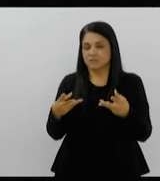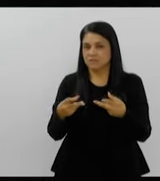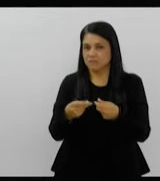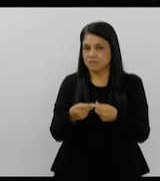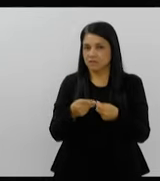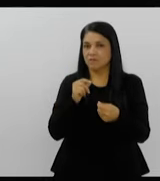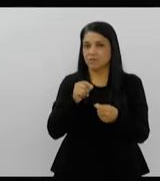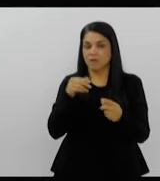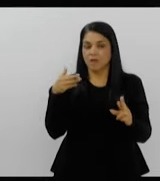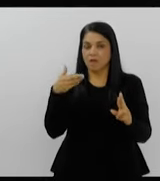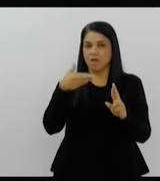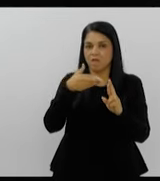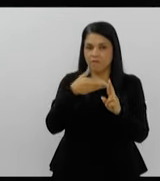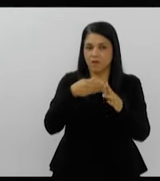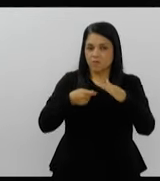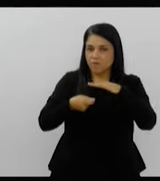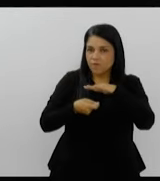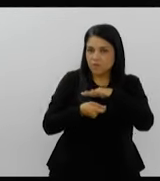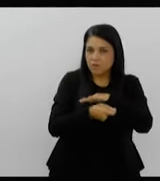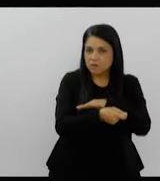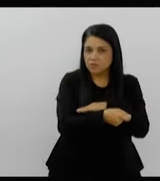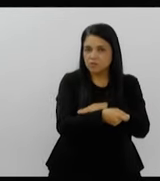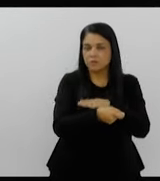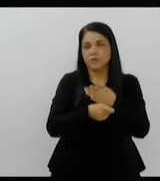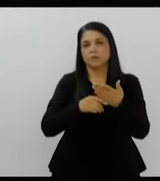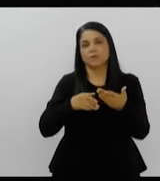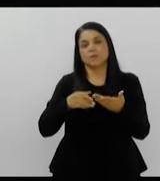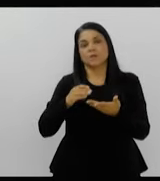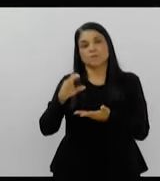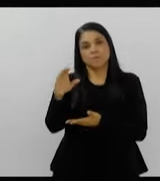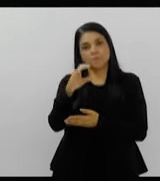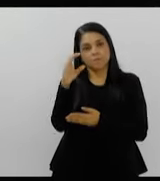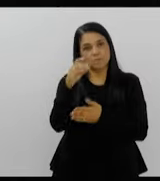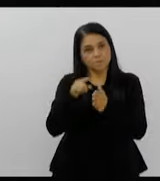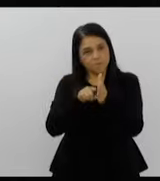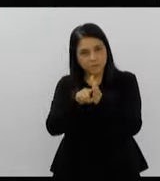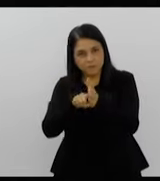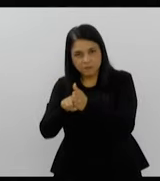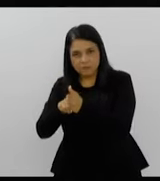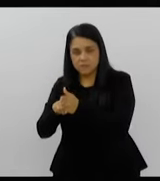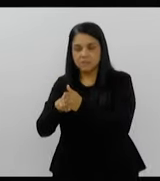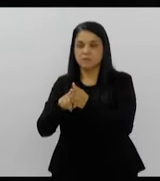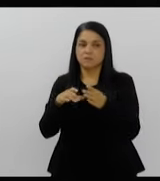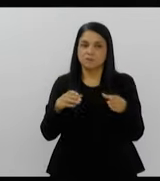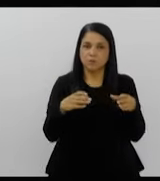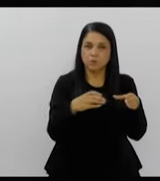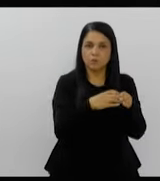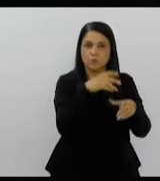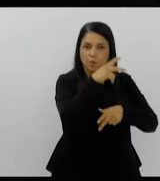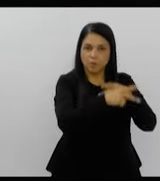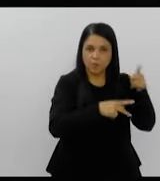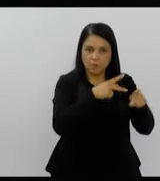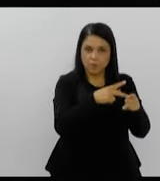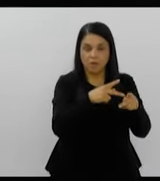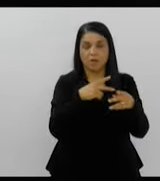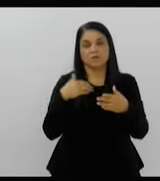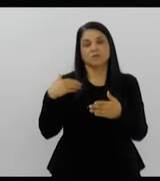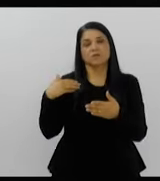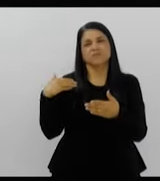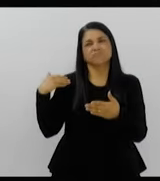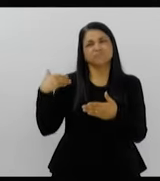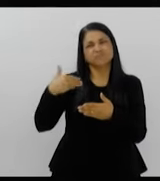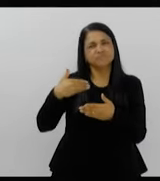que se refere ao investimento em pesquisas que têm impacto em grupos populacionais que, nos últimos anos, acessaram a